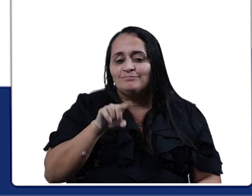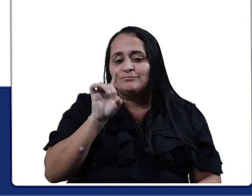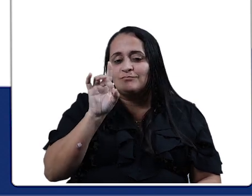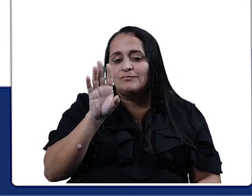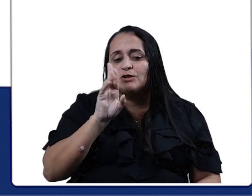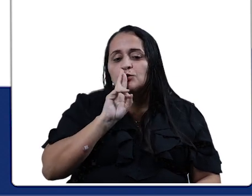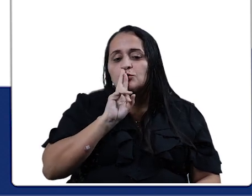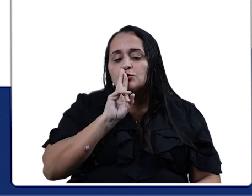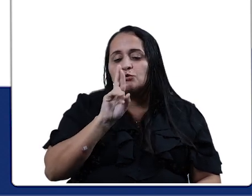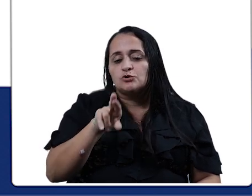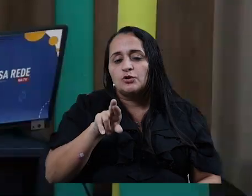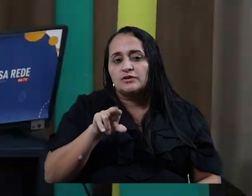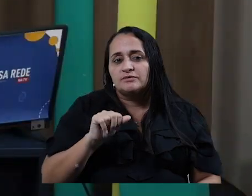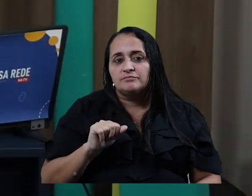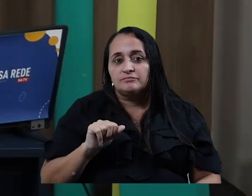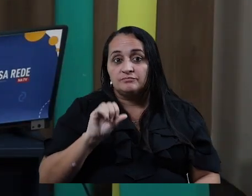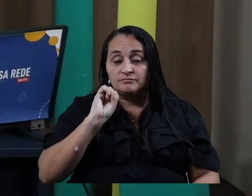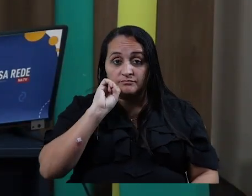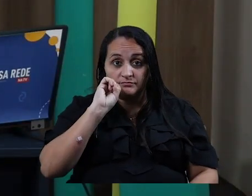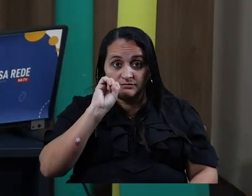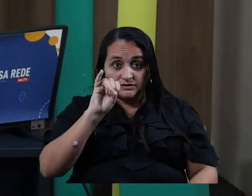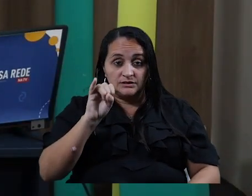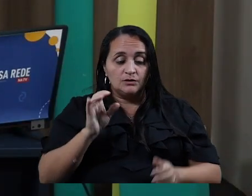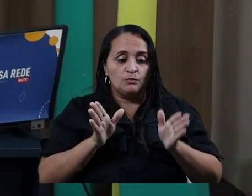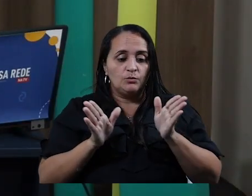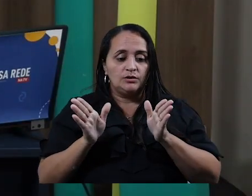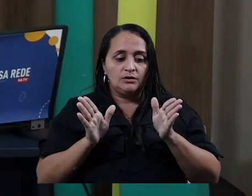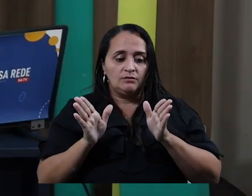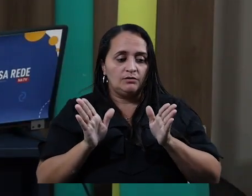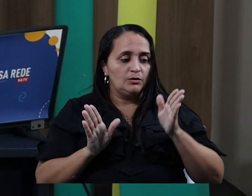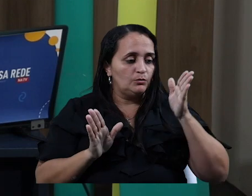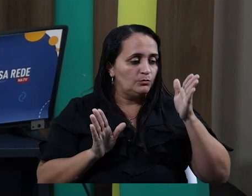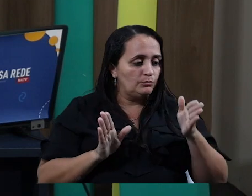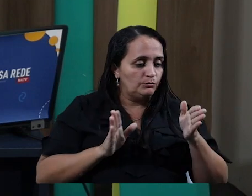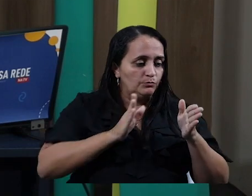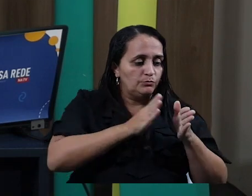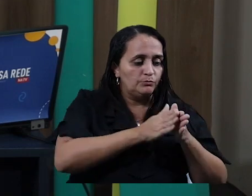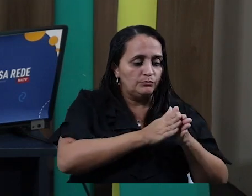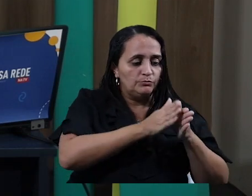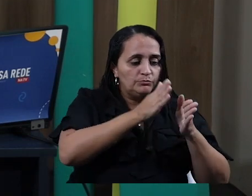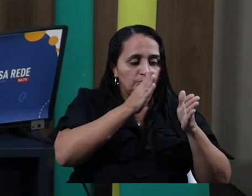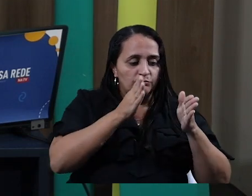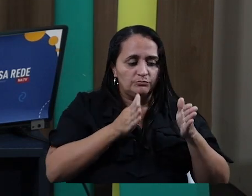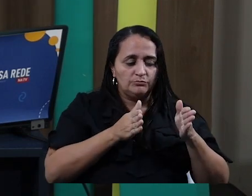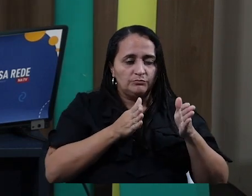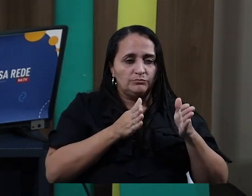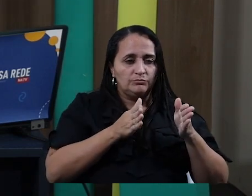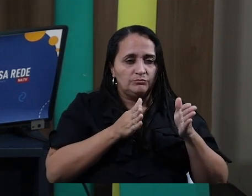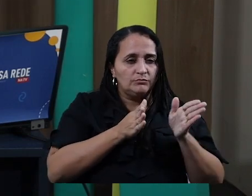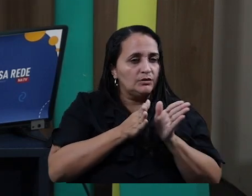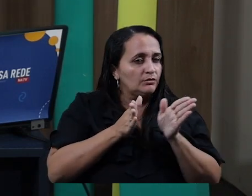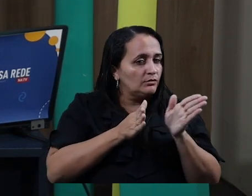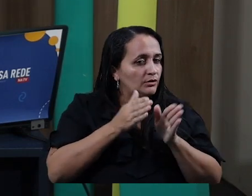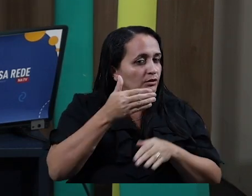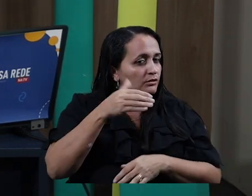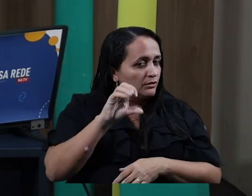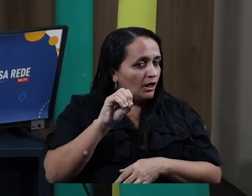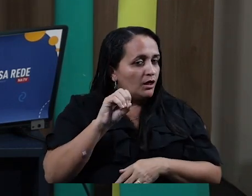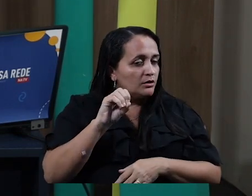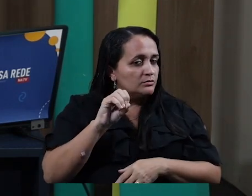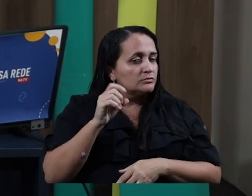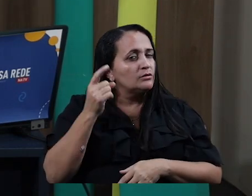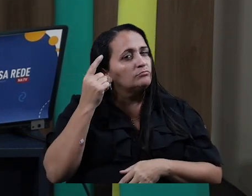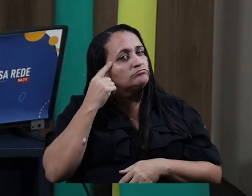só essa resposta aqui. Se a gente já viu que o intervalo entre um e outro é